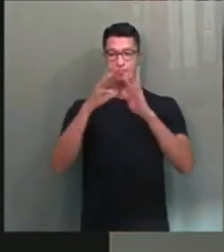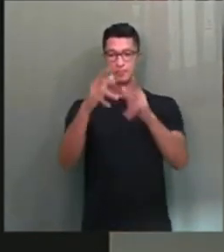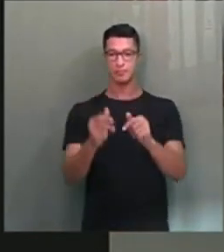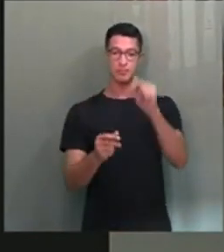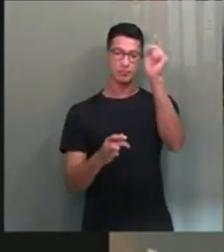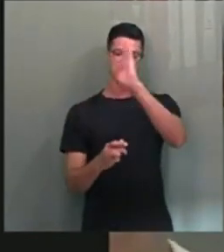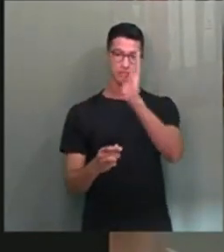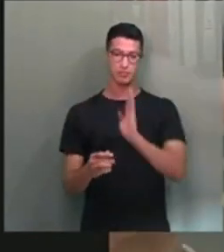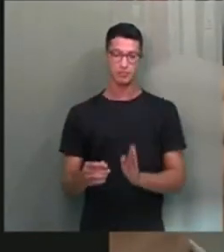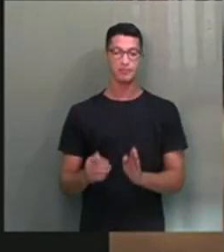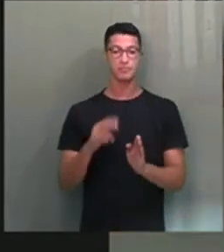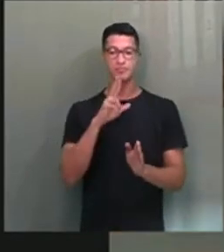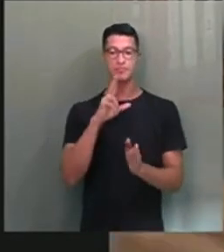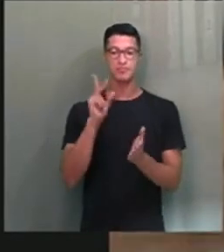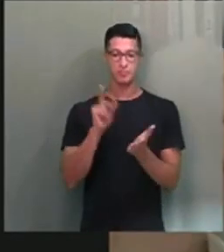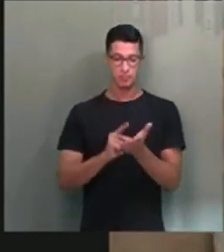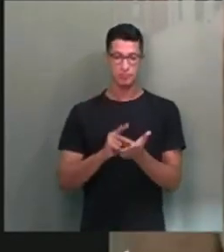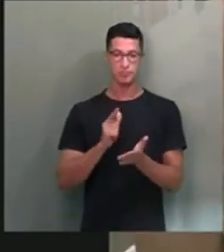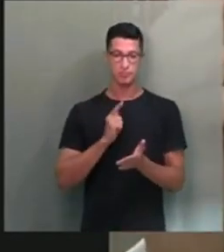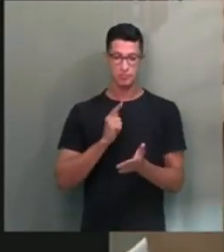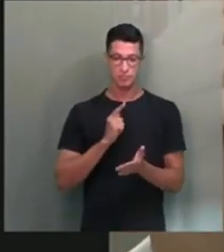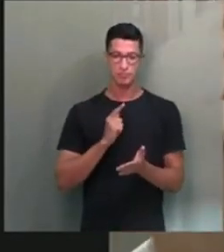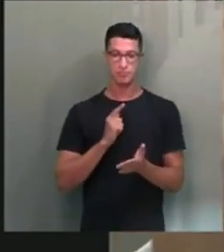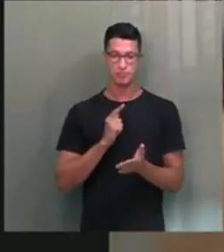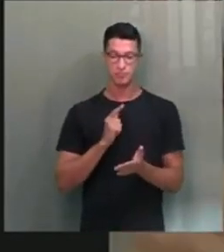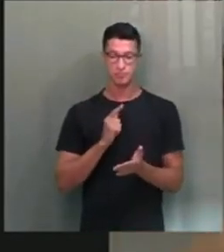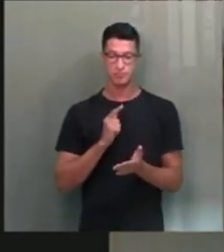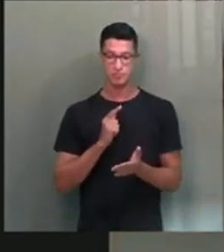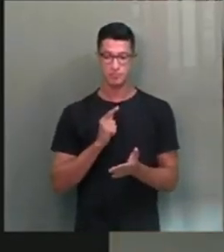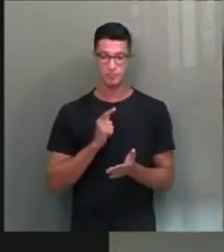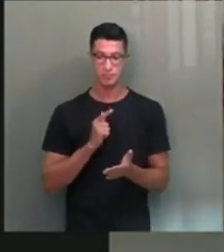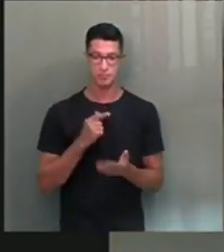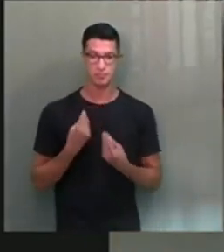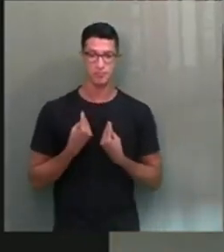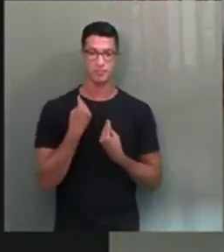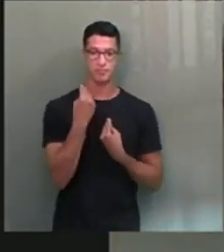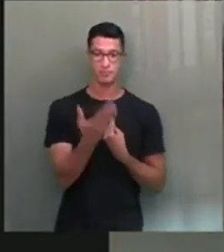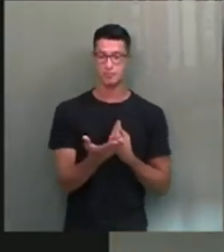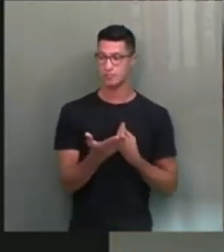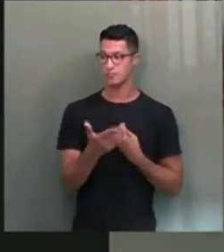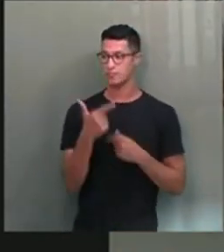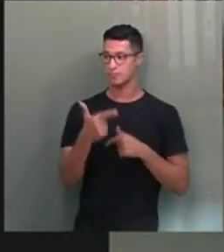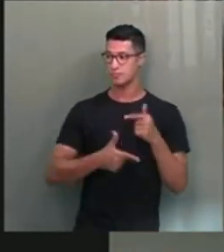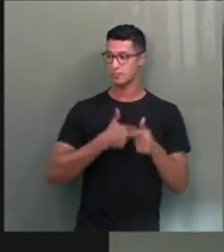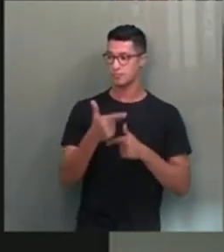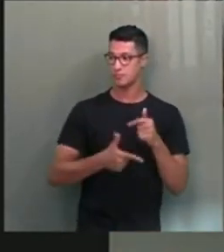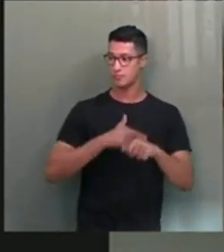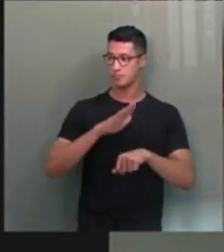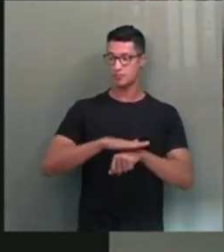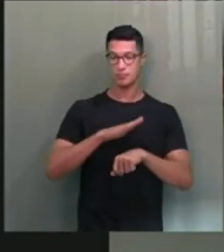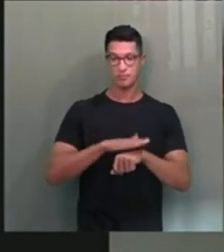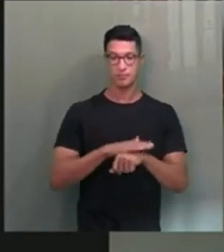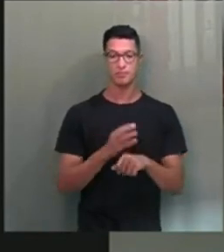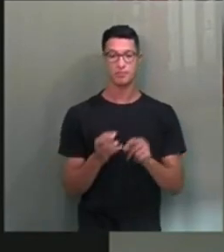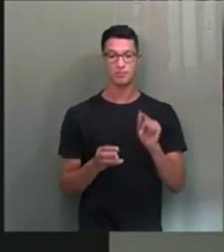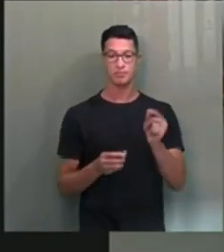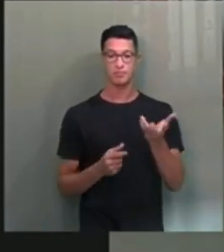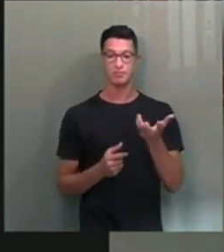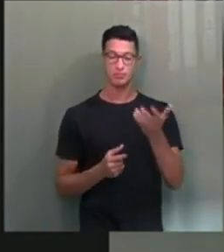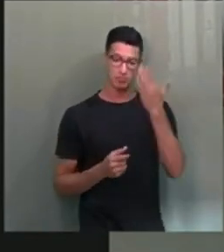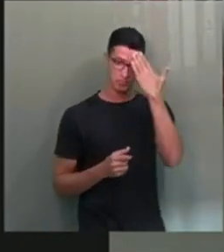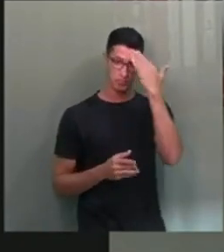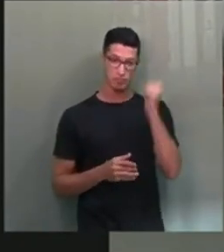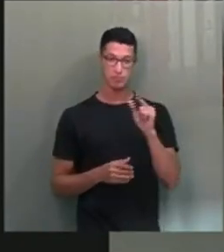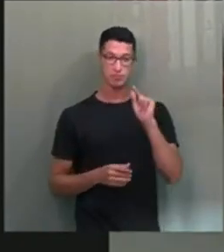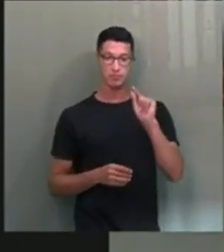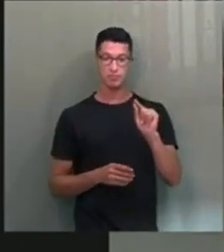Brasil. Um reconhecimento merecido por um trabalho feito com carinho. Fiquei sabendo